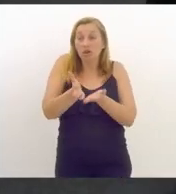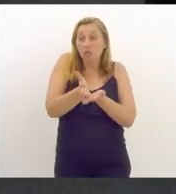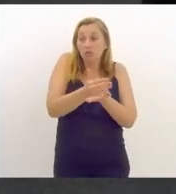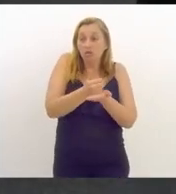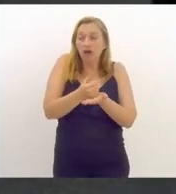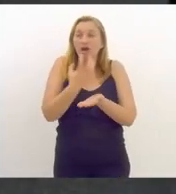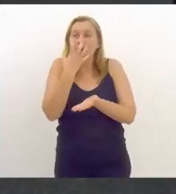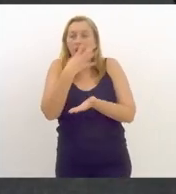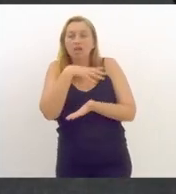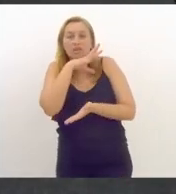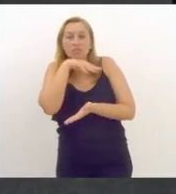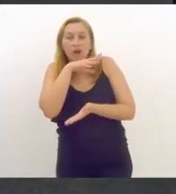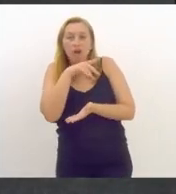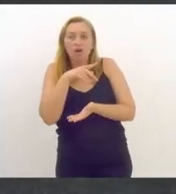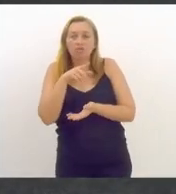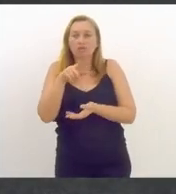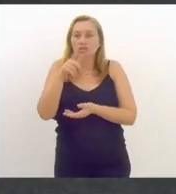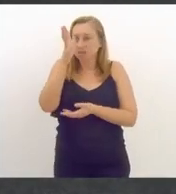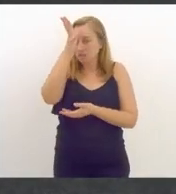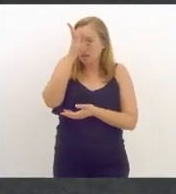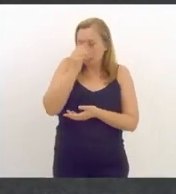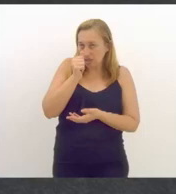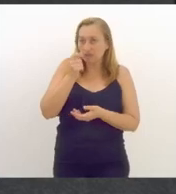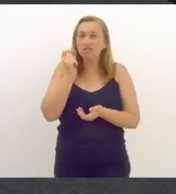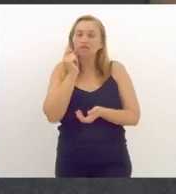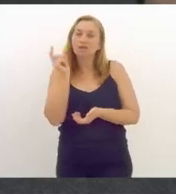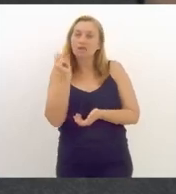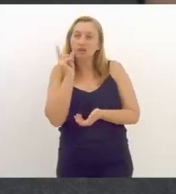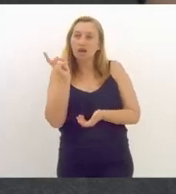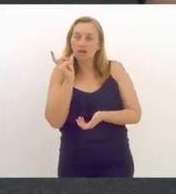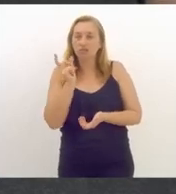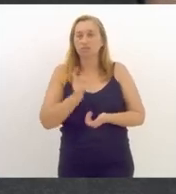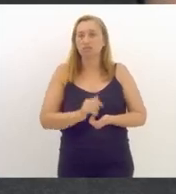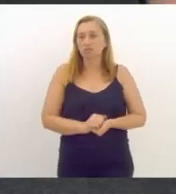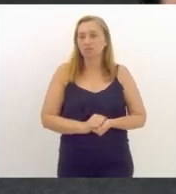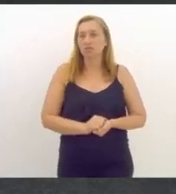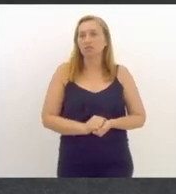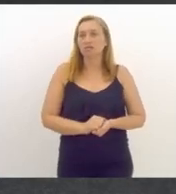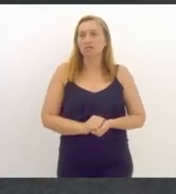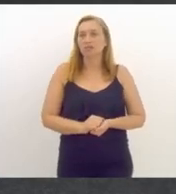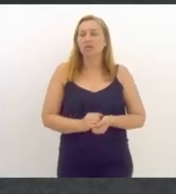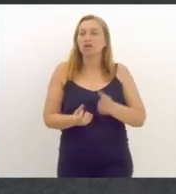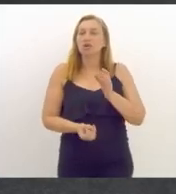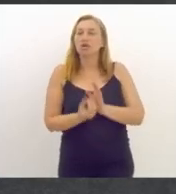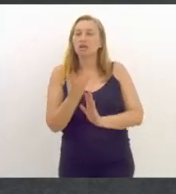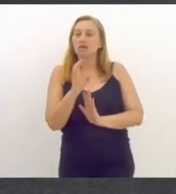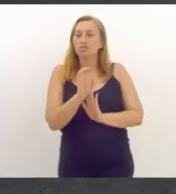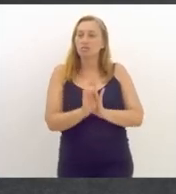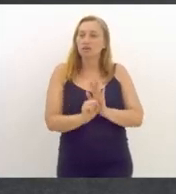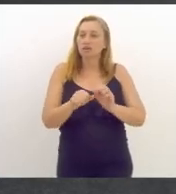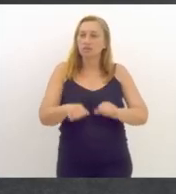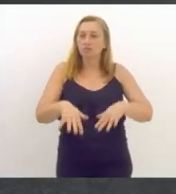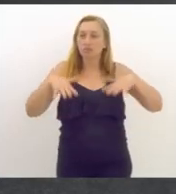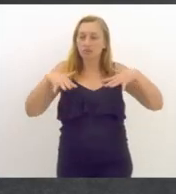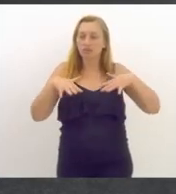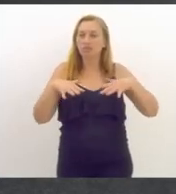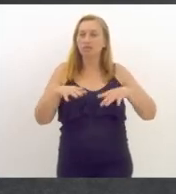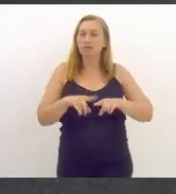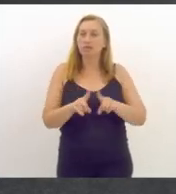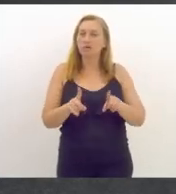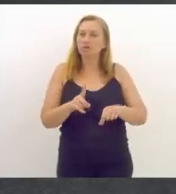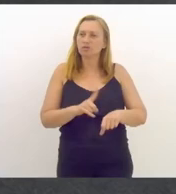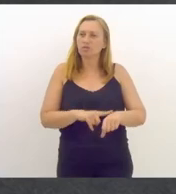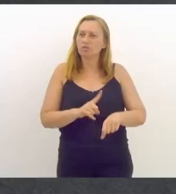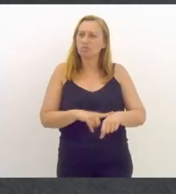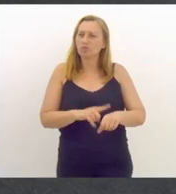animais acumular galinhas gatos enfim não só objetos desanimados eu fiz emendas de plenário e mas no